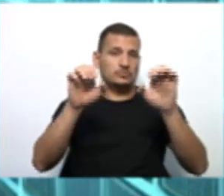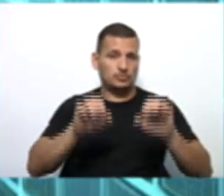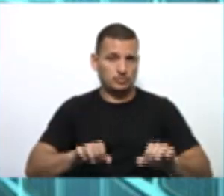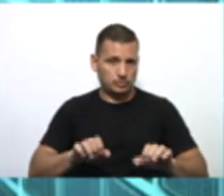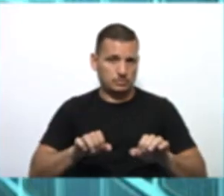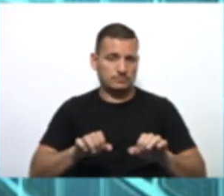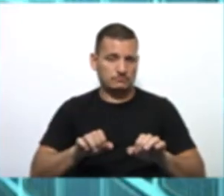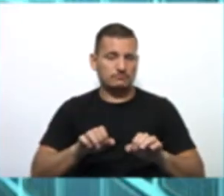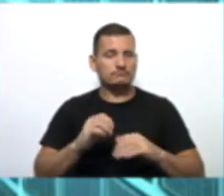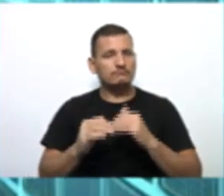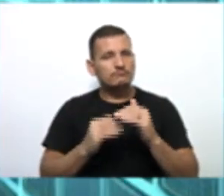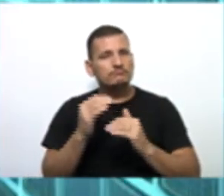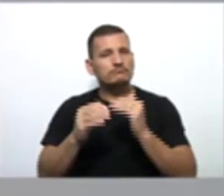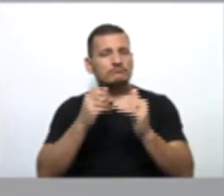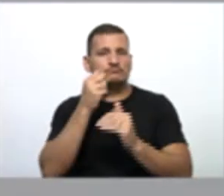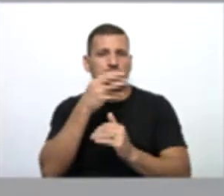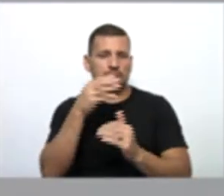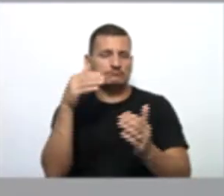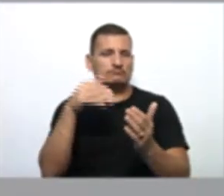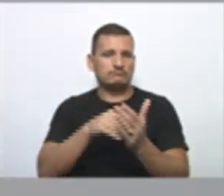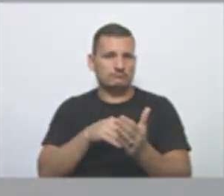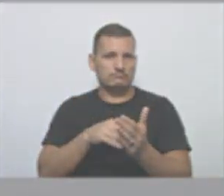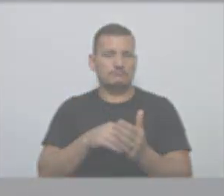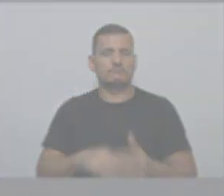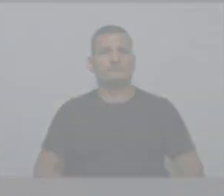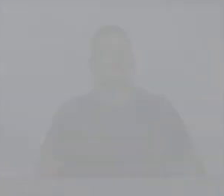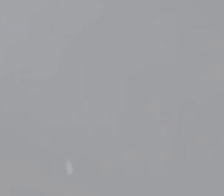da elaboração do trabalho.